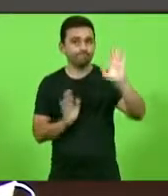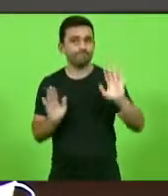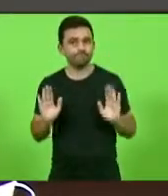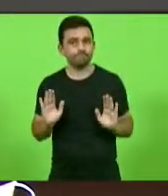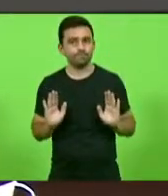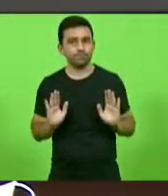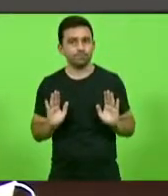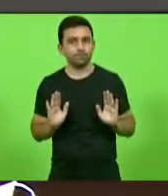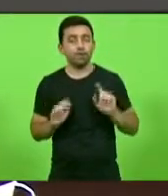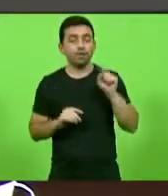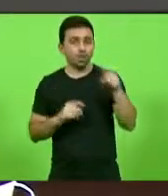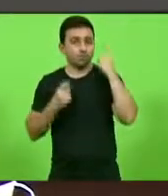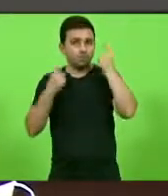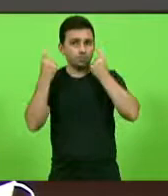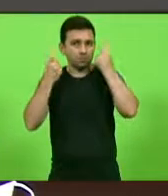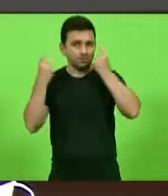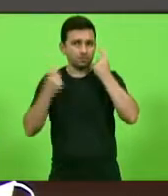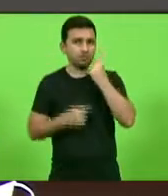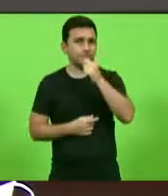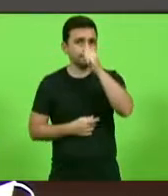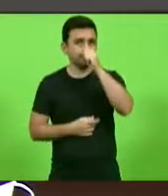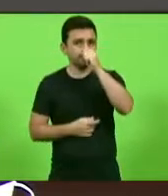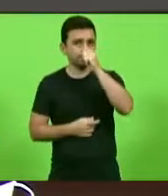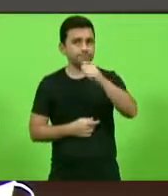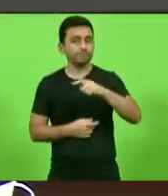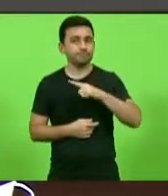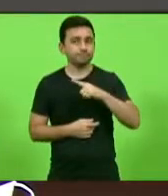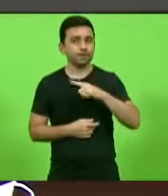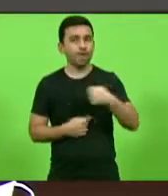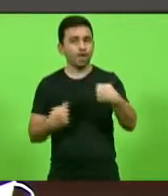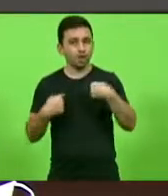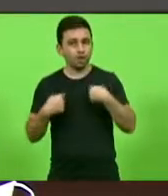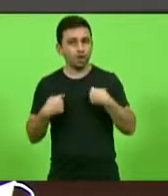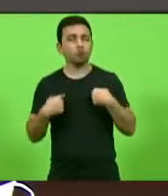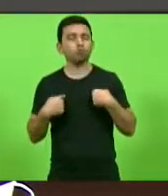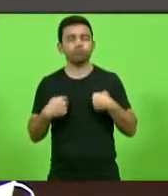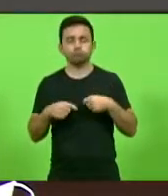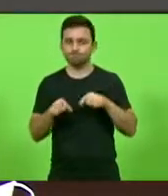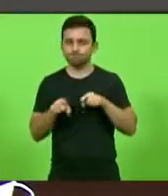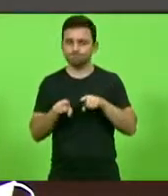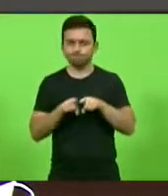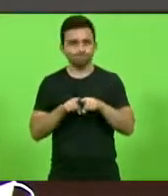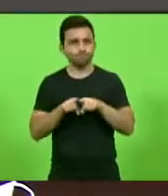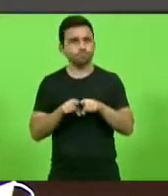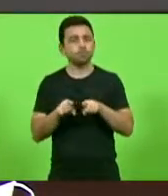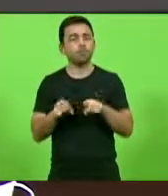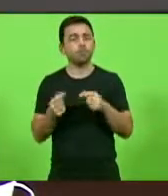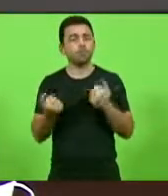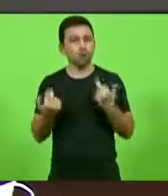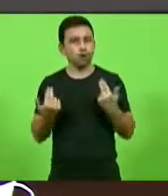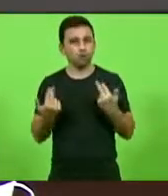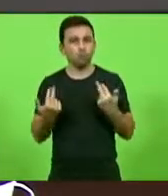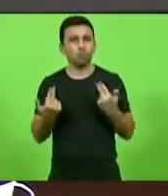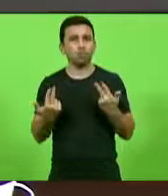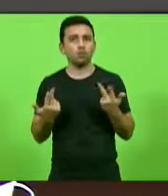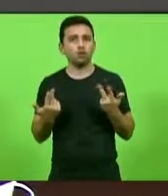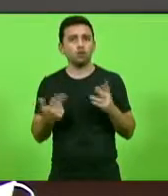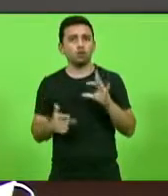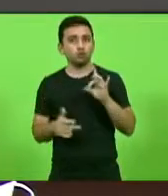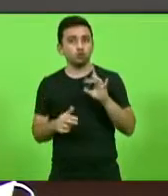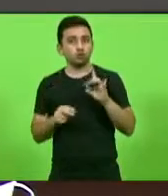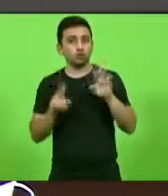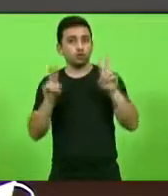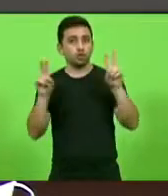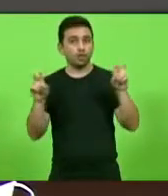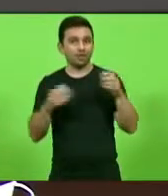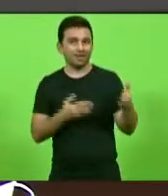E essa preocupação que o deputado João Amin tem, eu também tenho, exatamente não só sobre isso que o deputado Jair